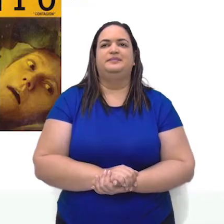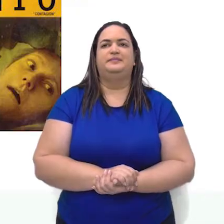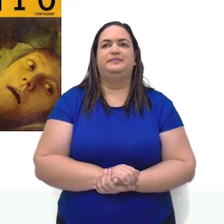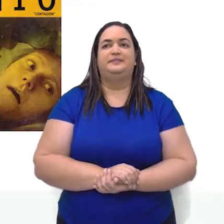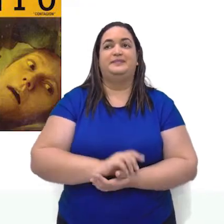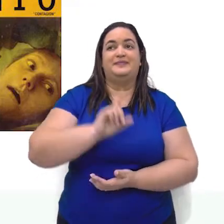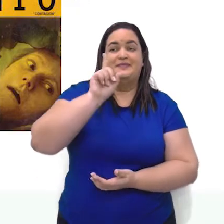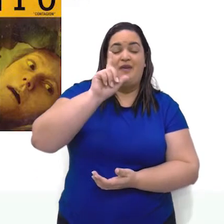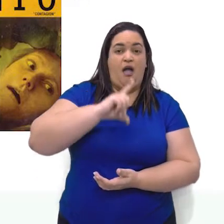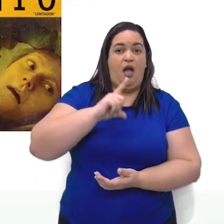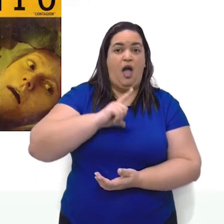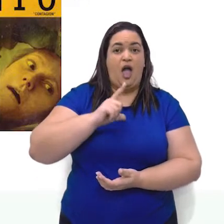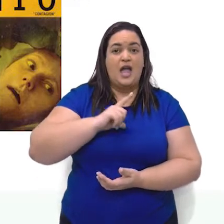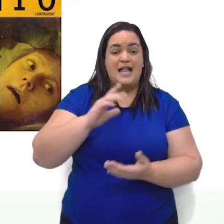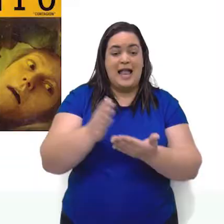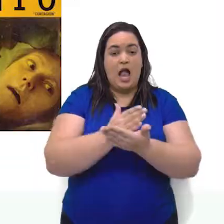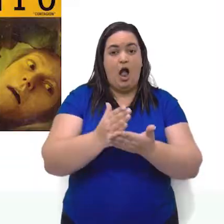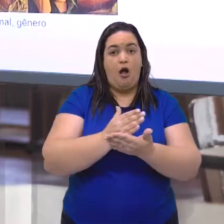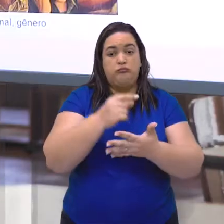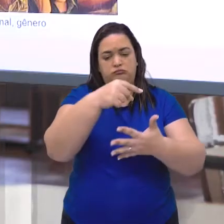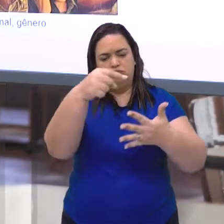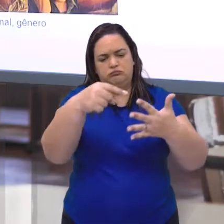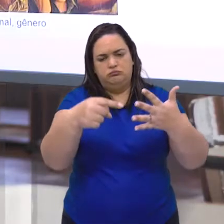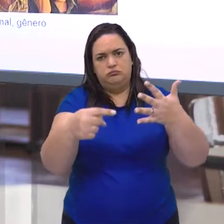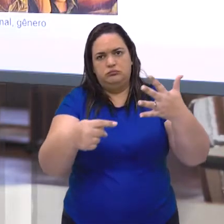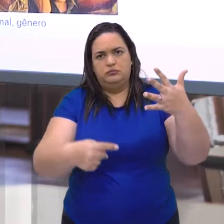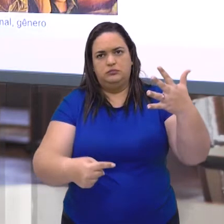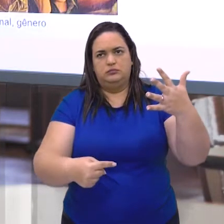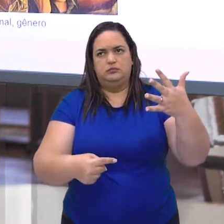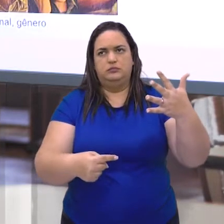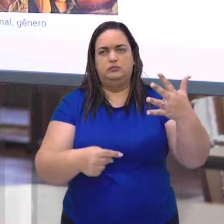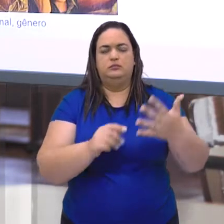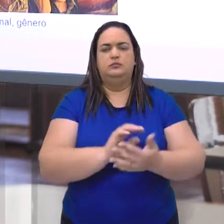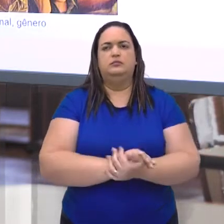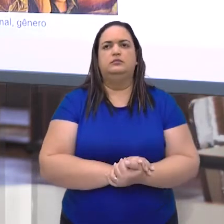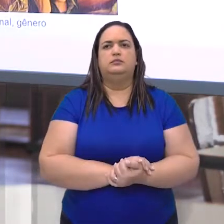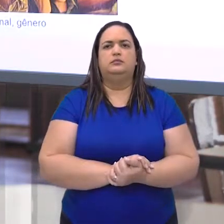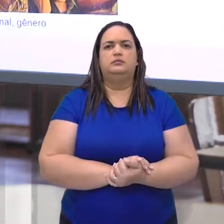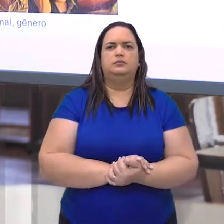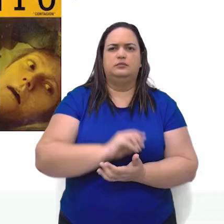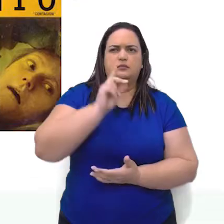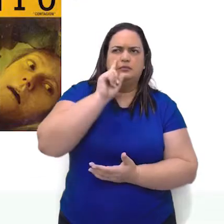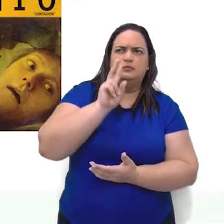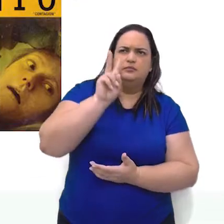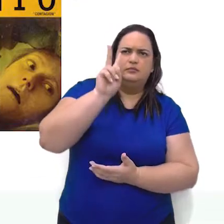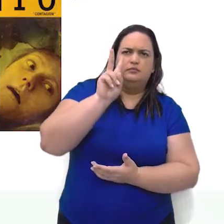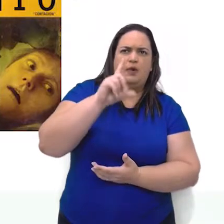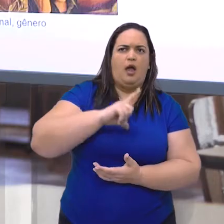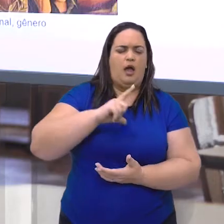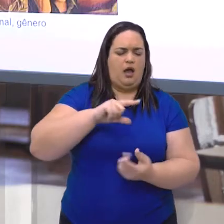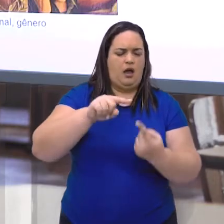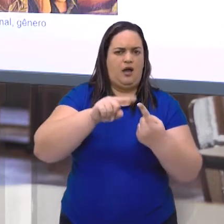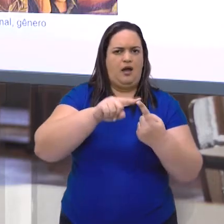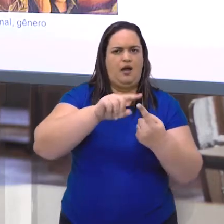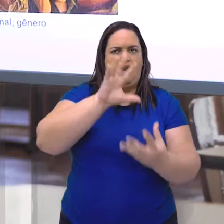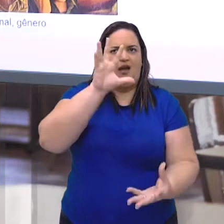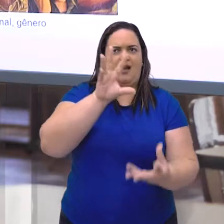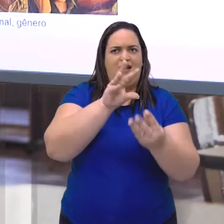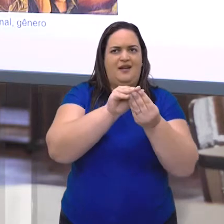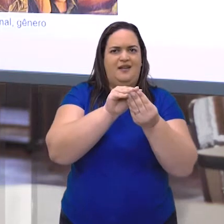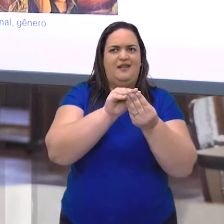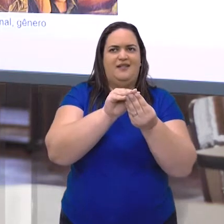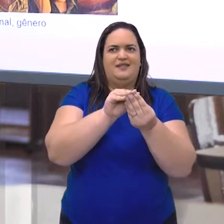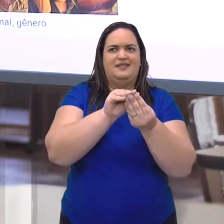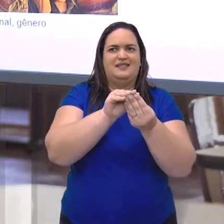Aqui temos os elementos da capa do DVD. Vocês podem observar que aí tem um resumo, tá? Que